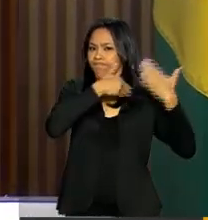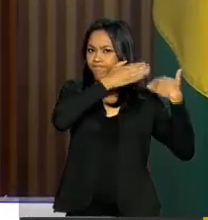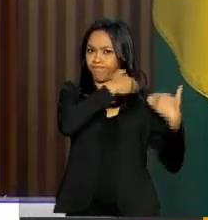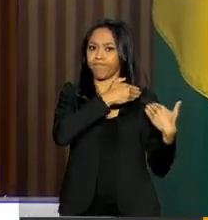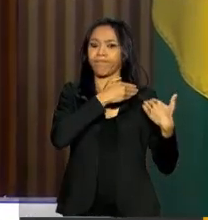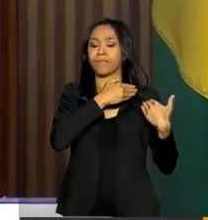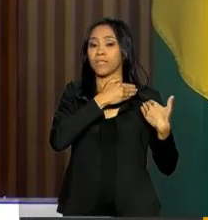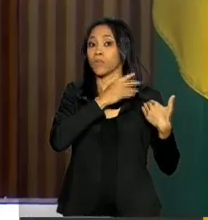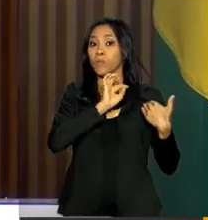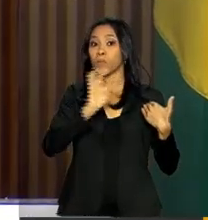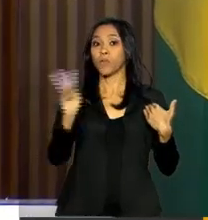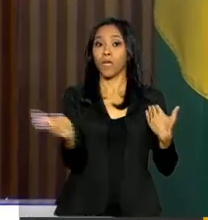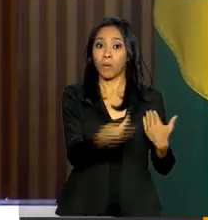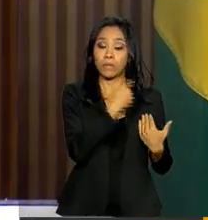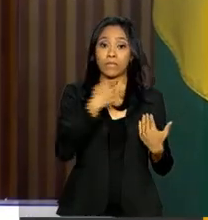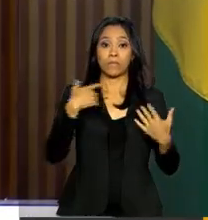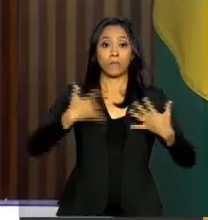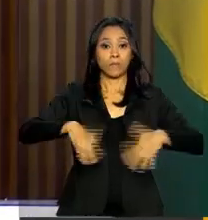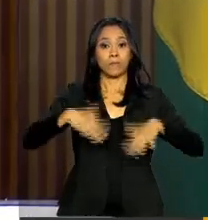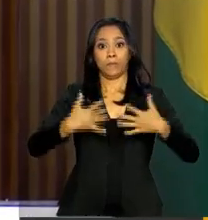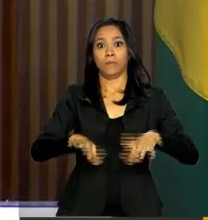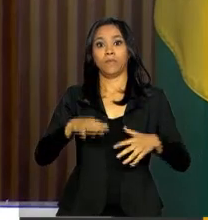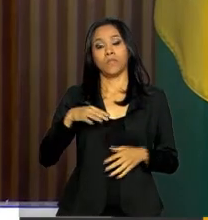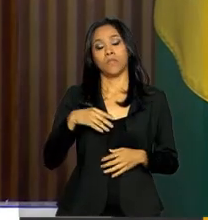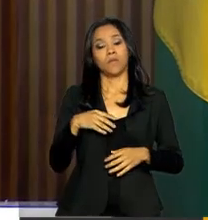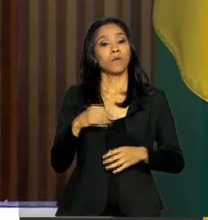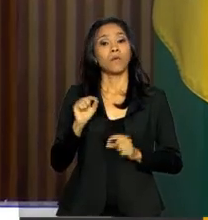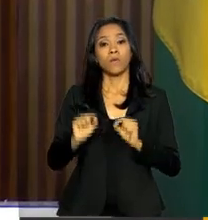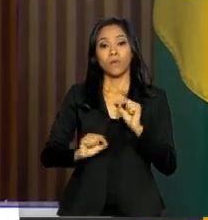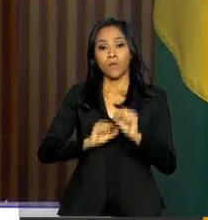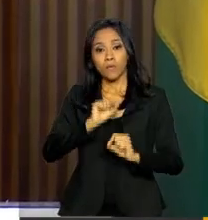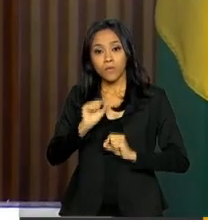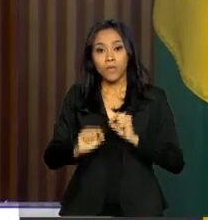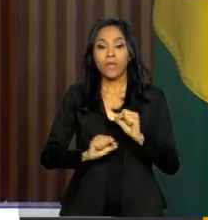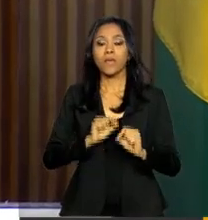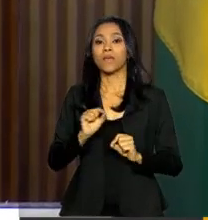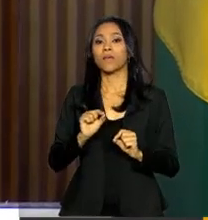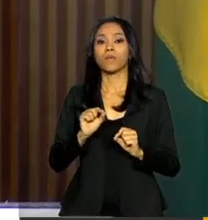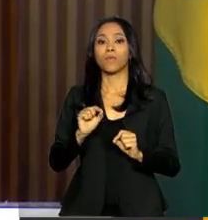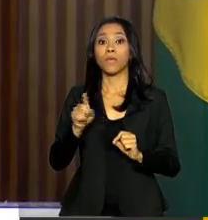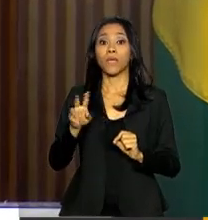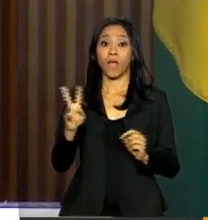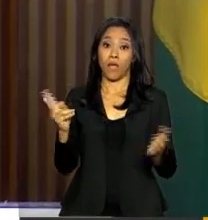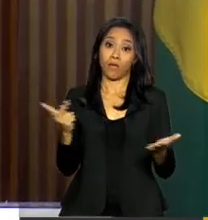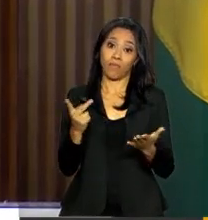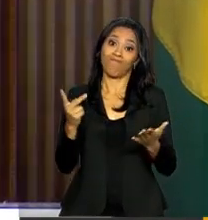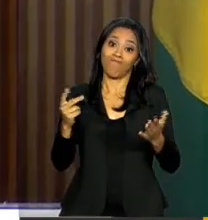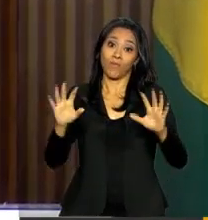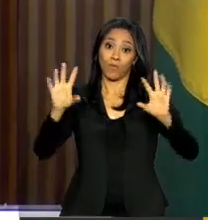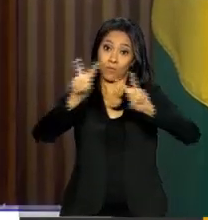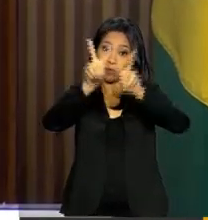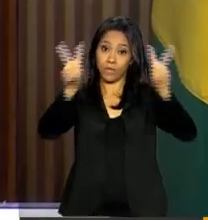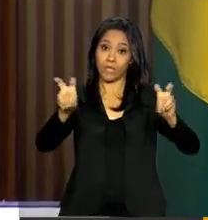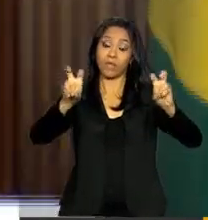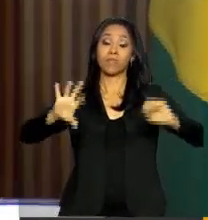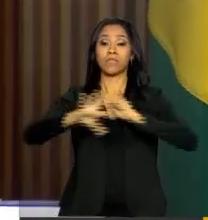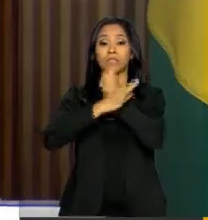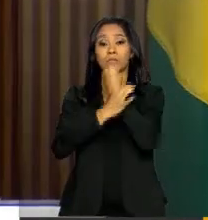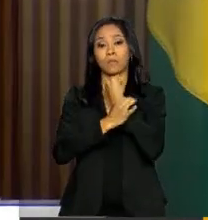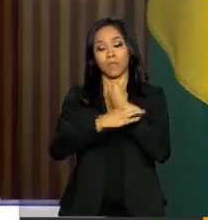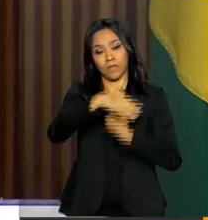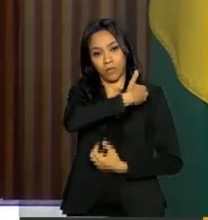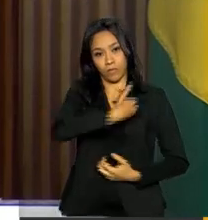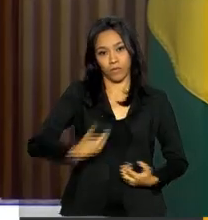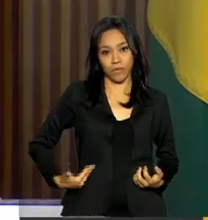agravou-se enormemente a questão referente à segurança pública e portanto a